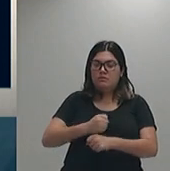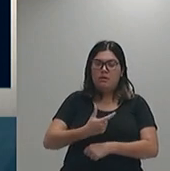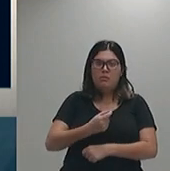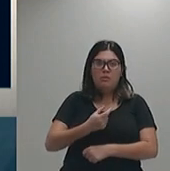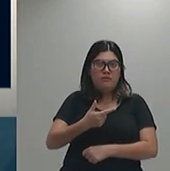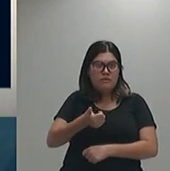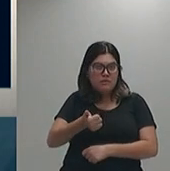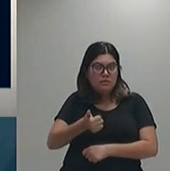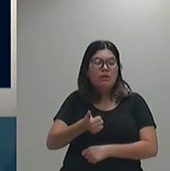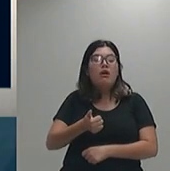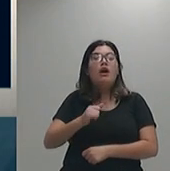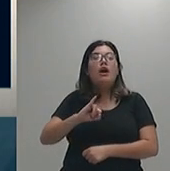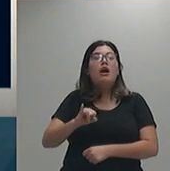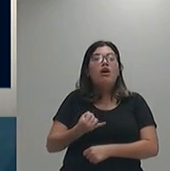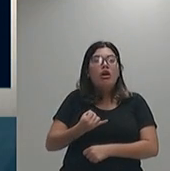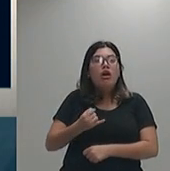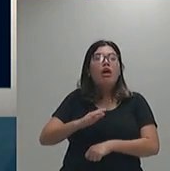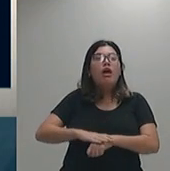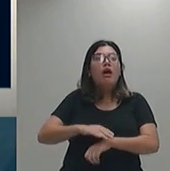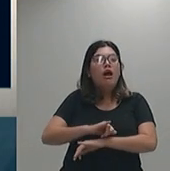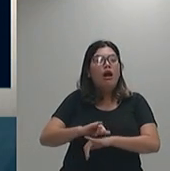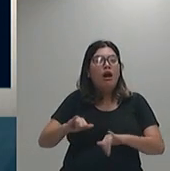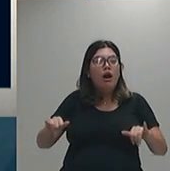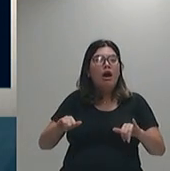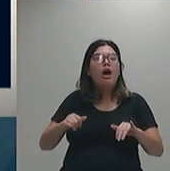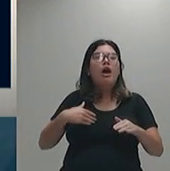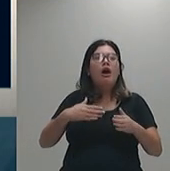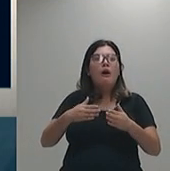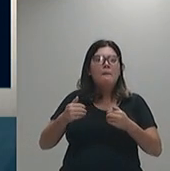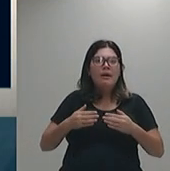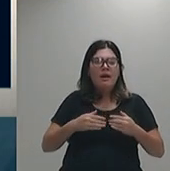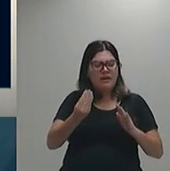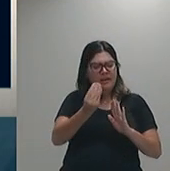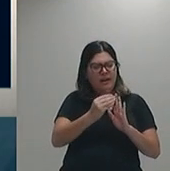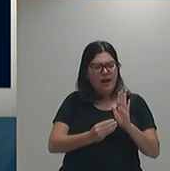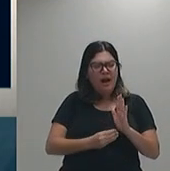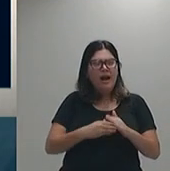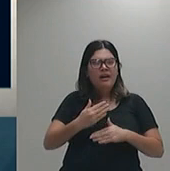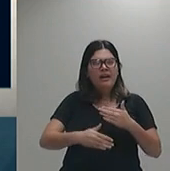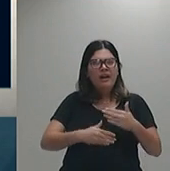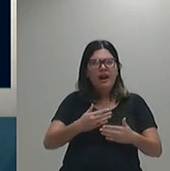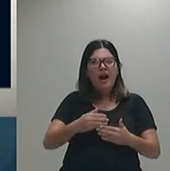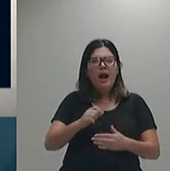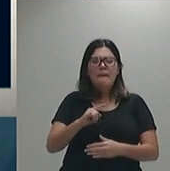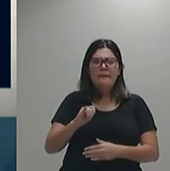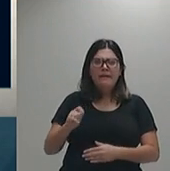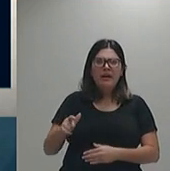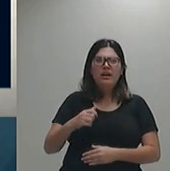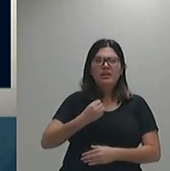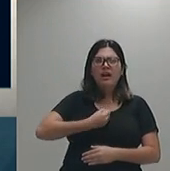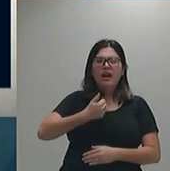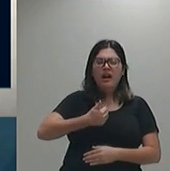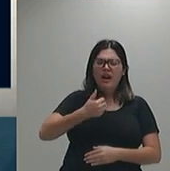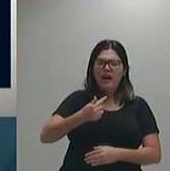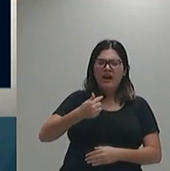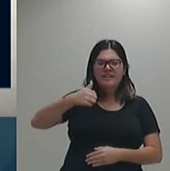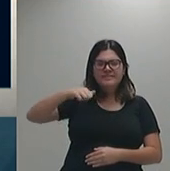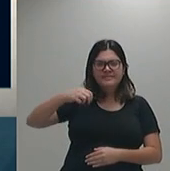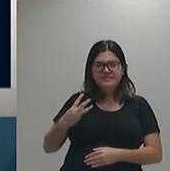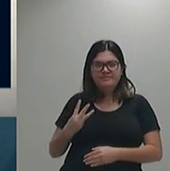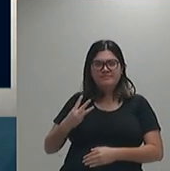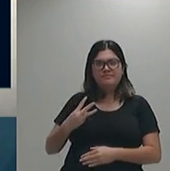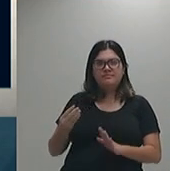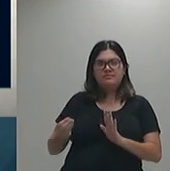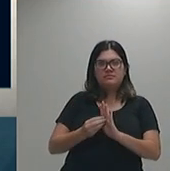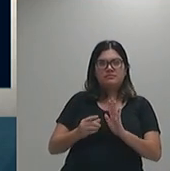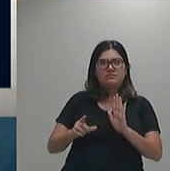companhia promoveu requerimento de instauração de procedimento arbitral ou do número 186 nos exatos termos da autorização